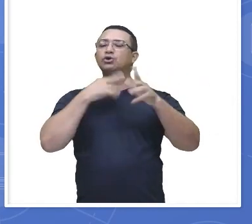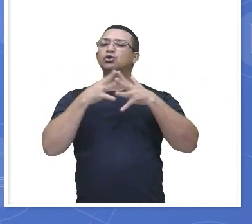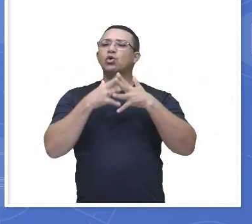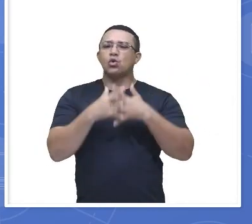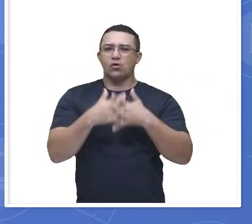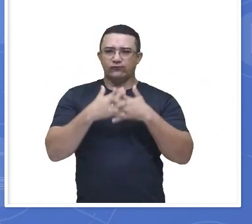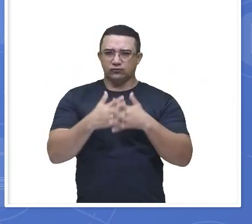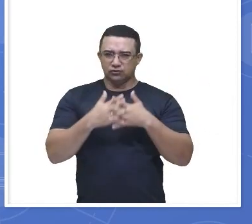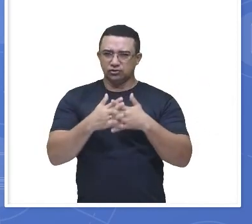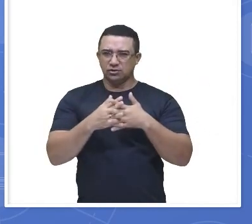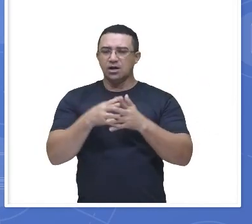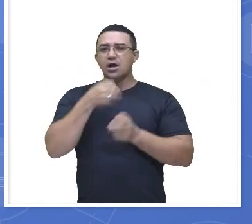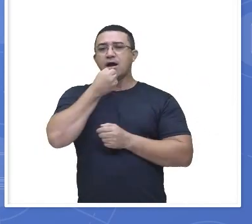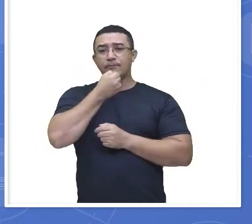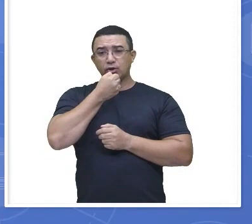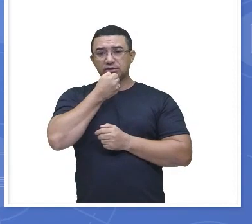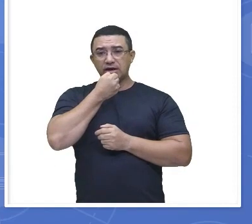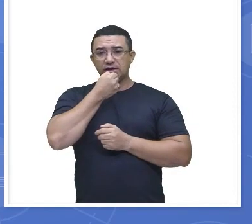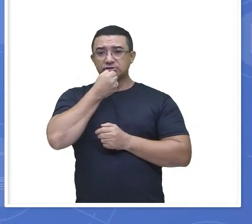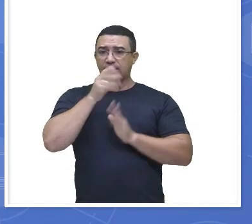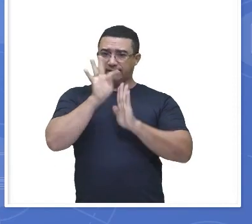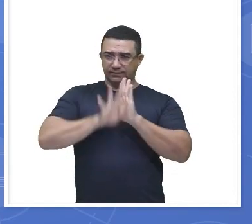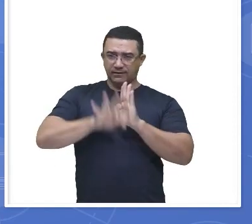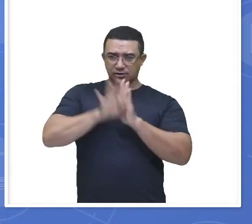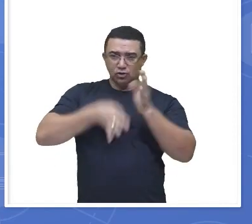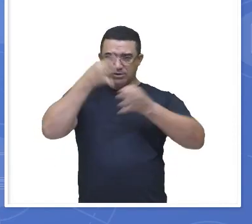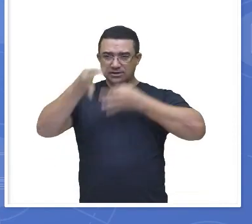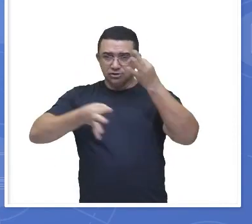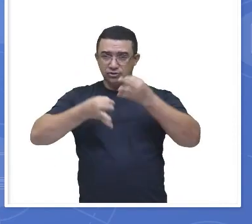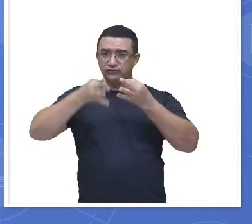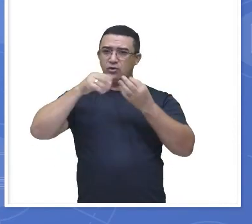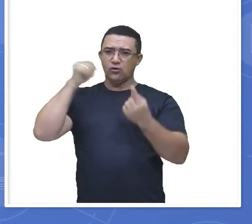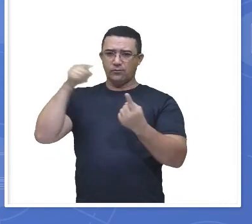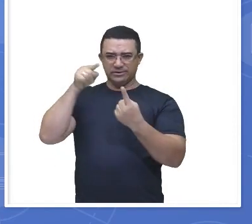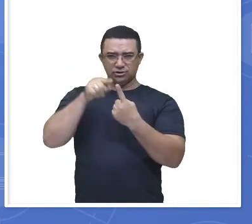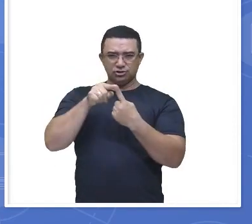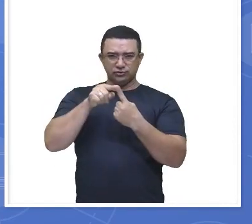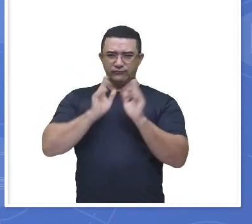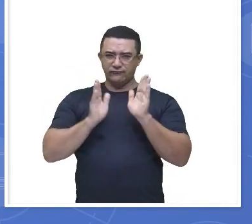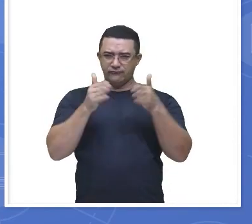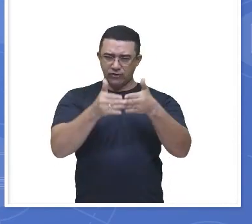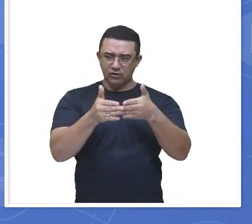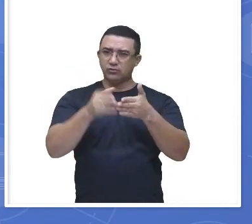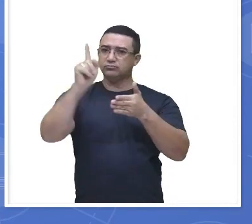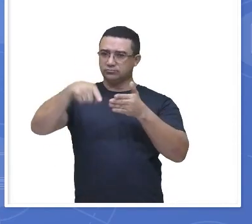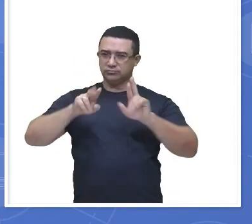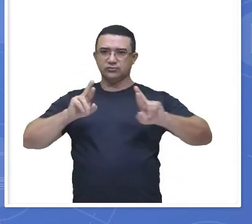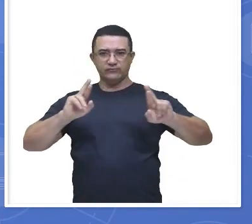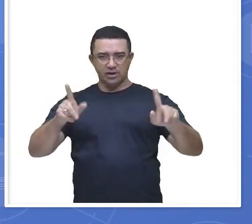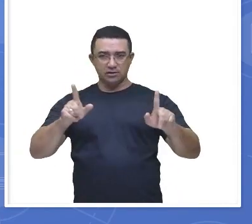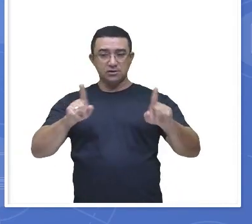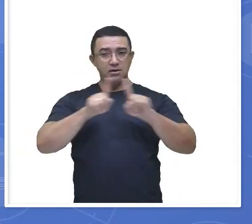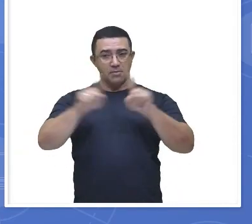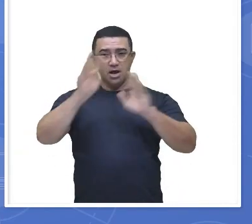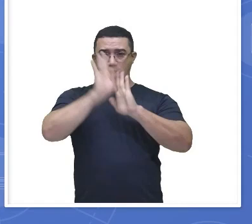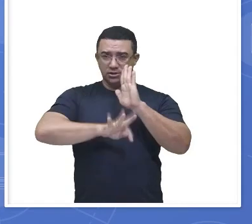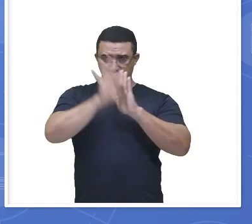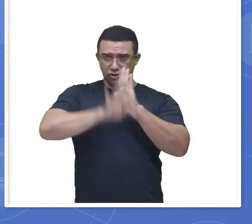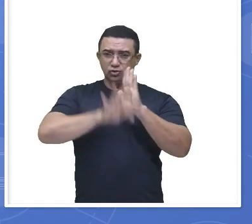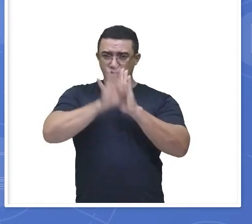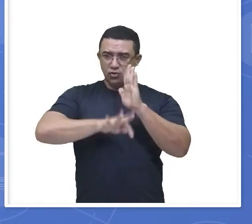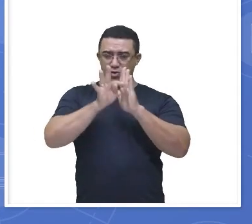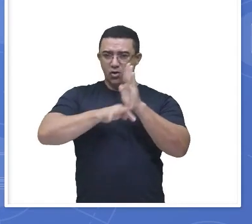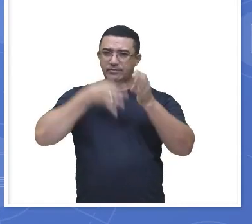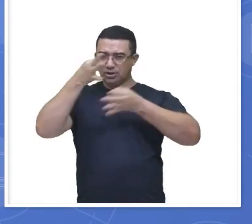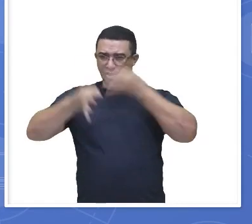ou reportagem, porque as finalidades são diferentes, né? Mas, em geral, o artigo de opinião vai aparecer nesse ambiente